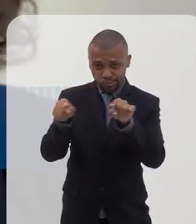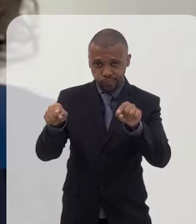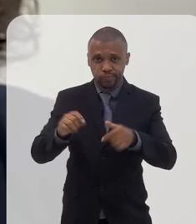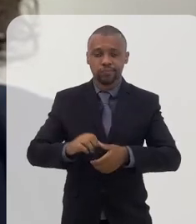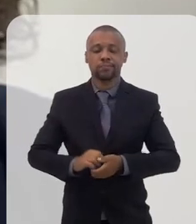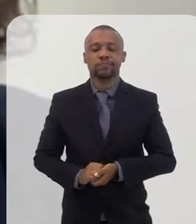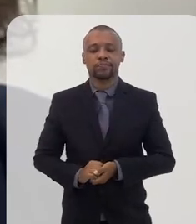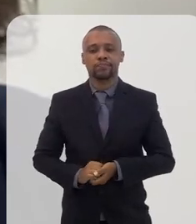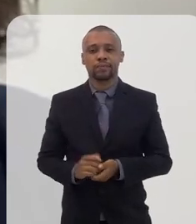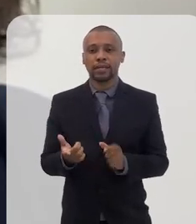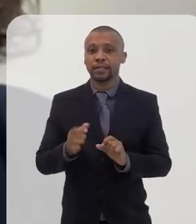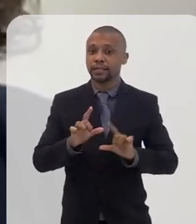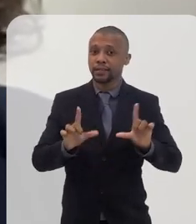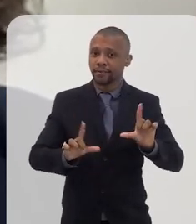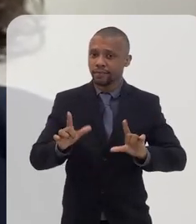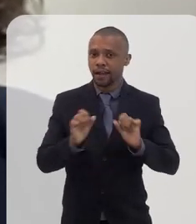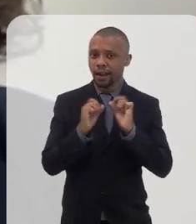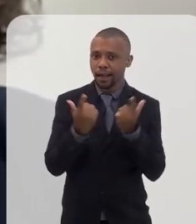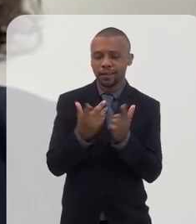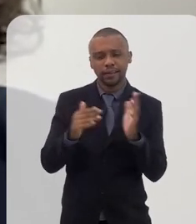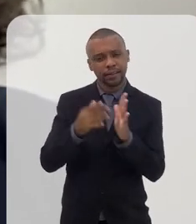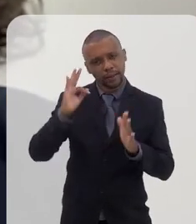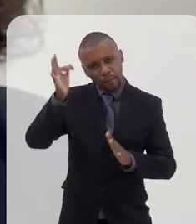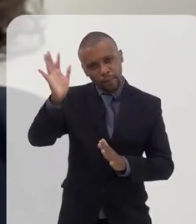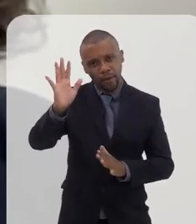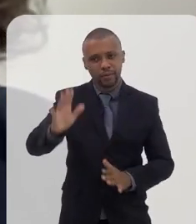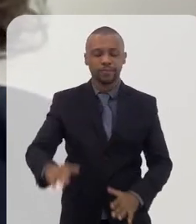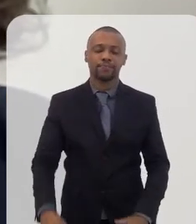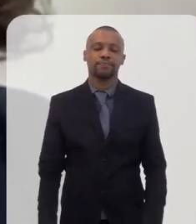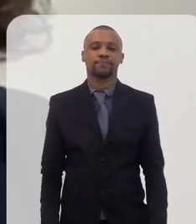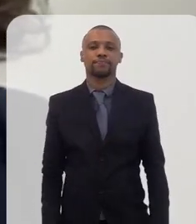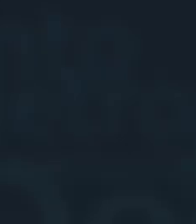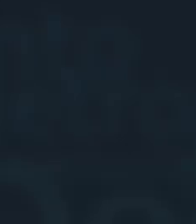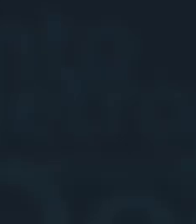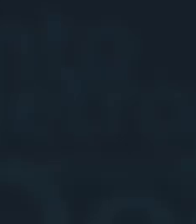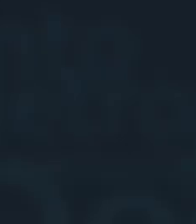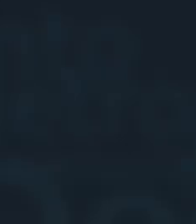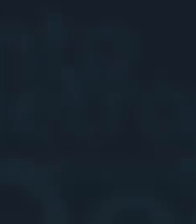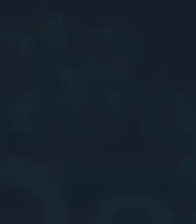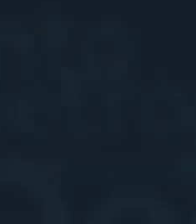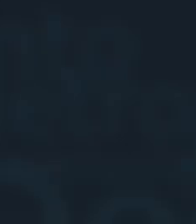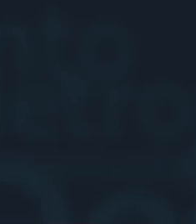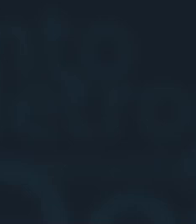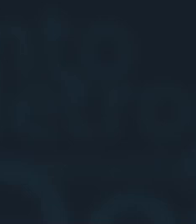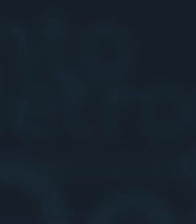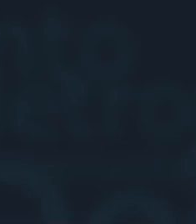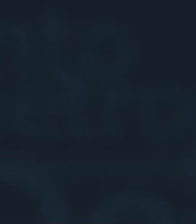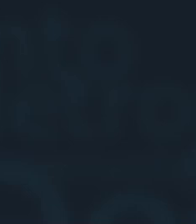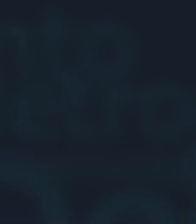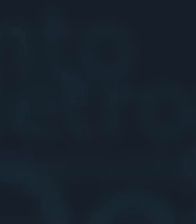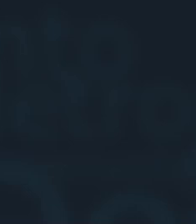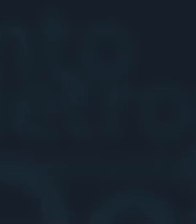podcast Quero Discutir no Meu Estado. TV Alerj, Canal do Povo, até a próxima.